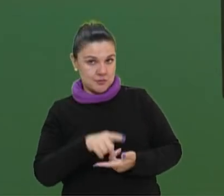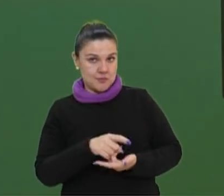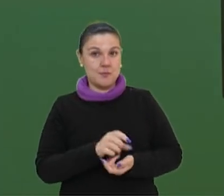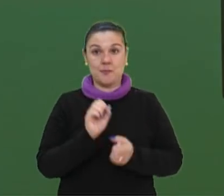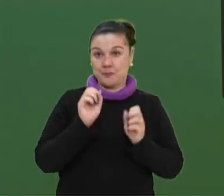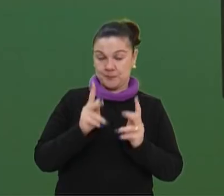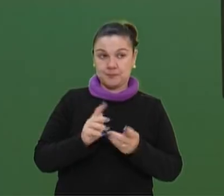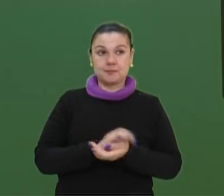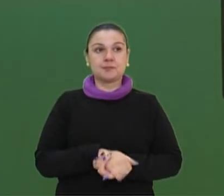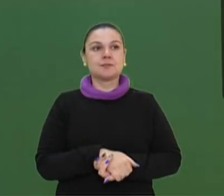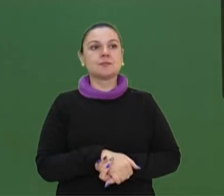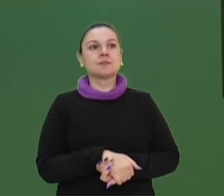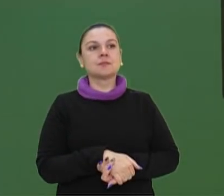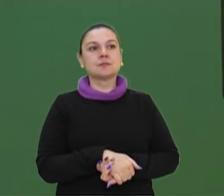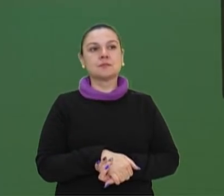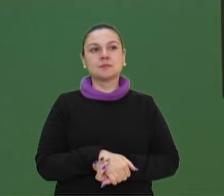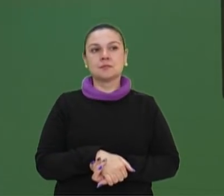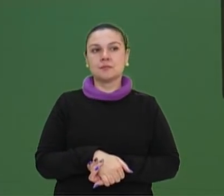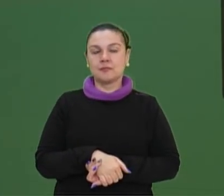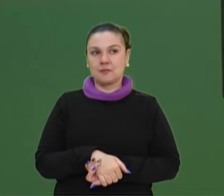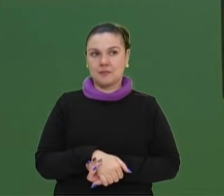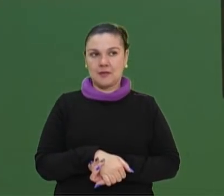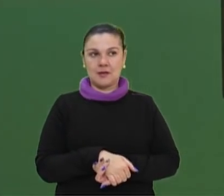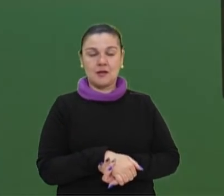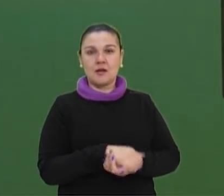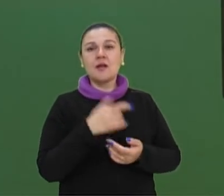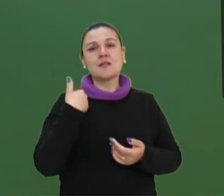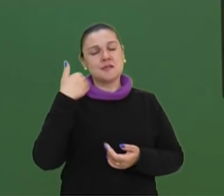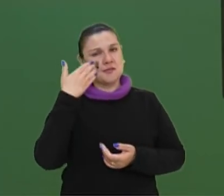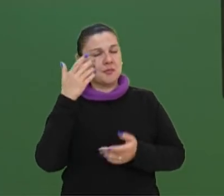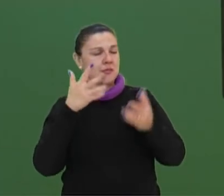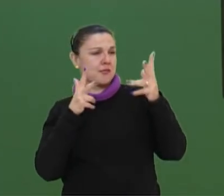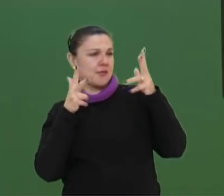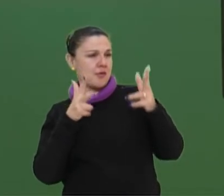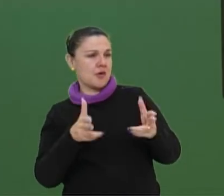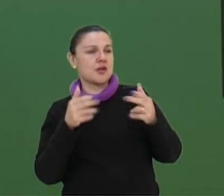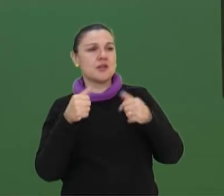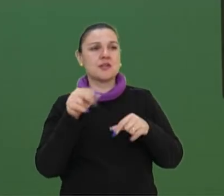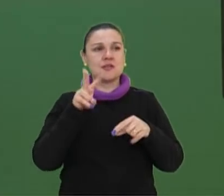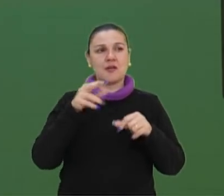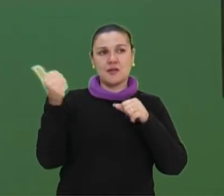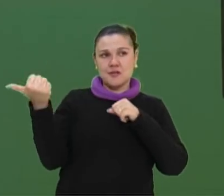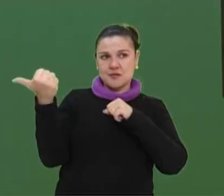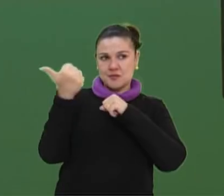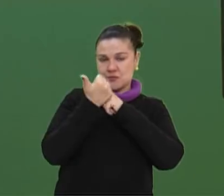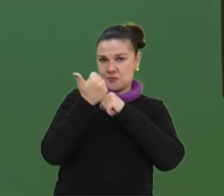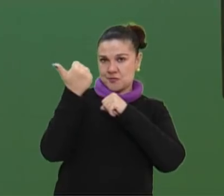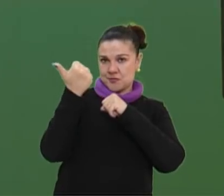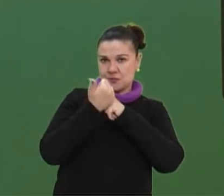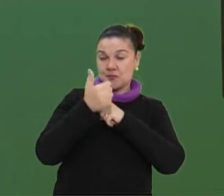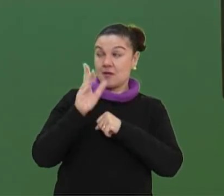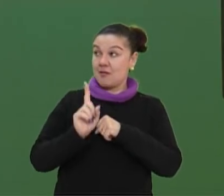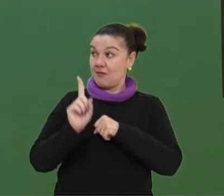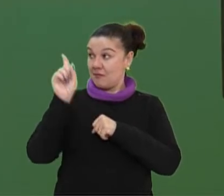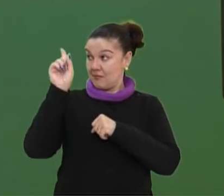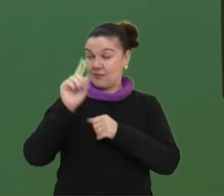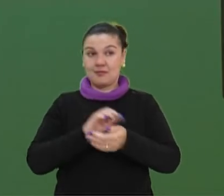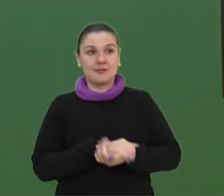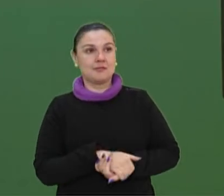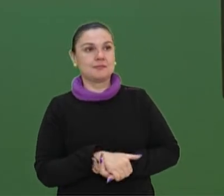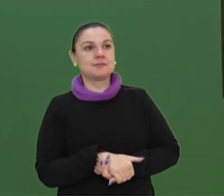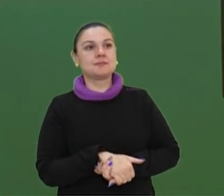tá bom? E agora, então, como nós temos essa igualdade aqui, nós vamos substituir, então, na quantidade aqui